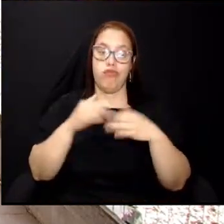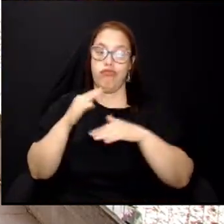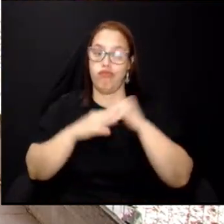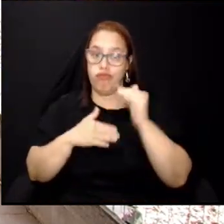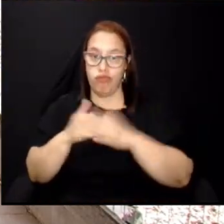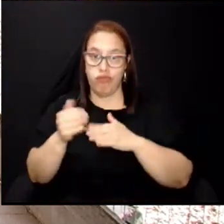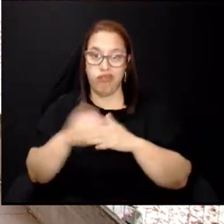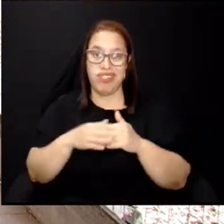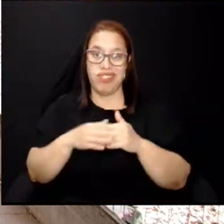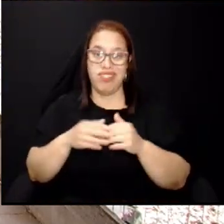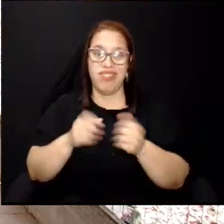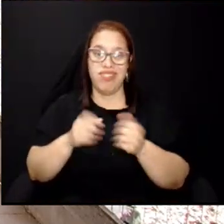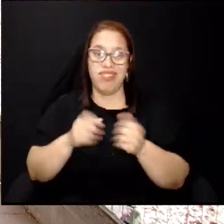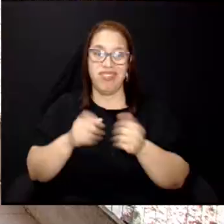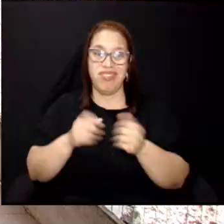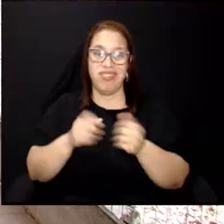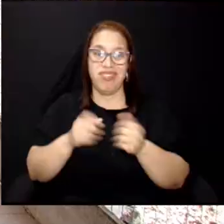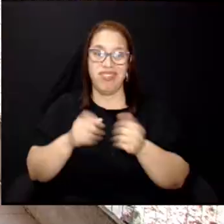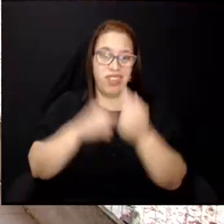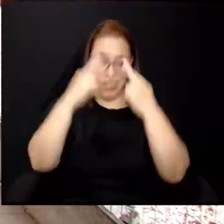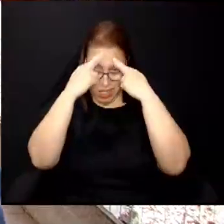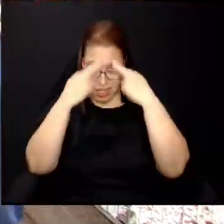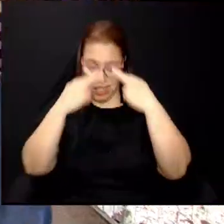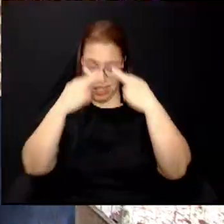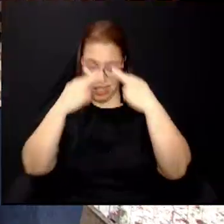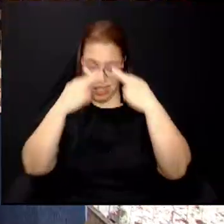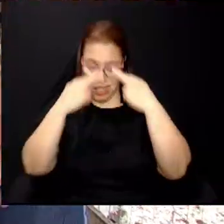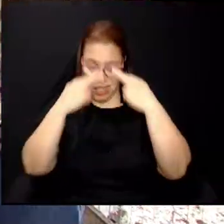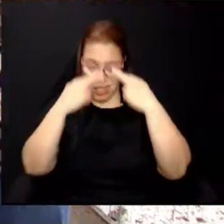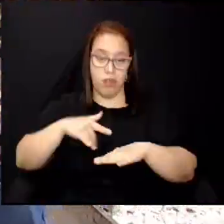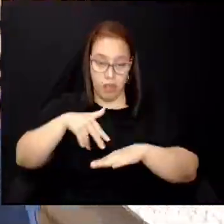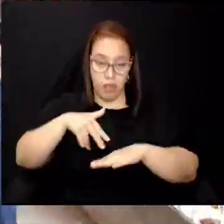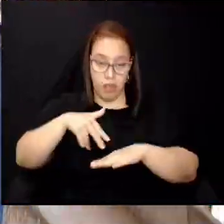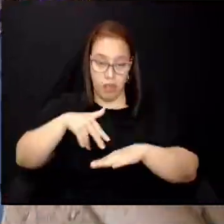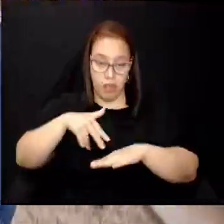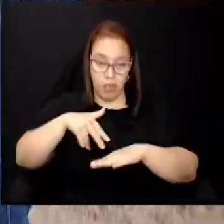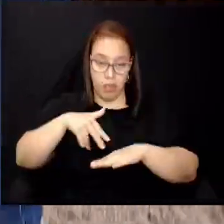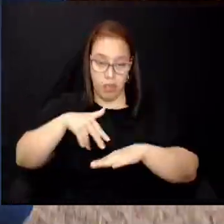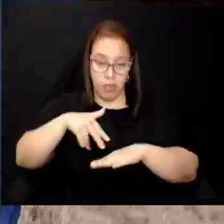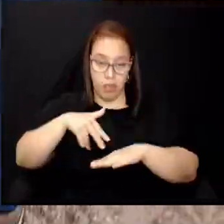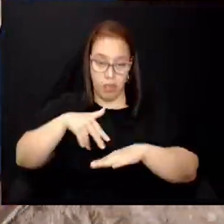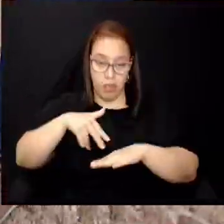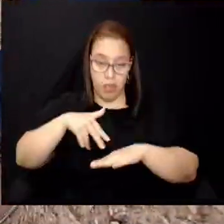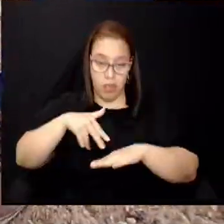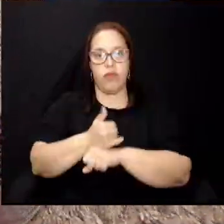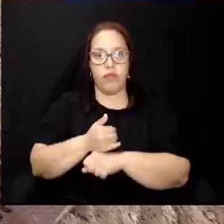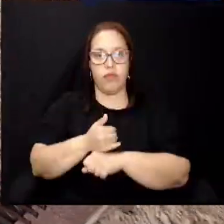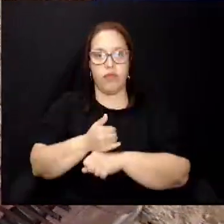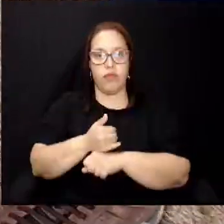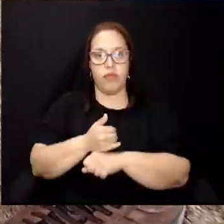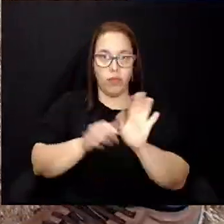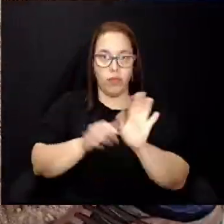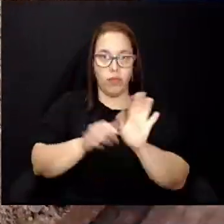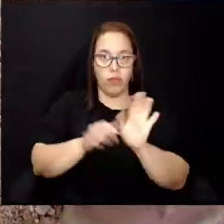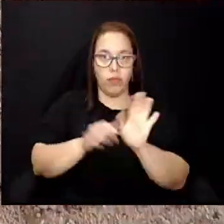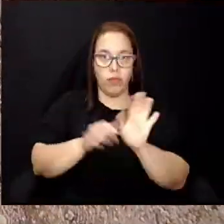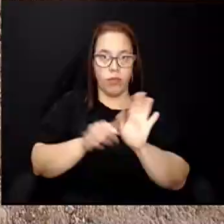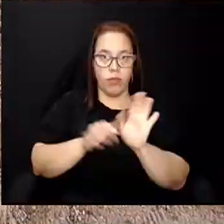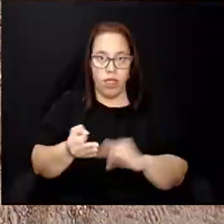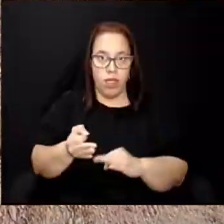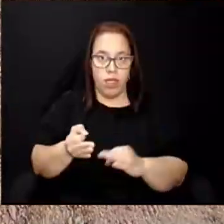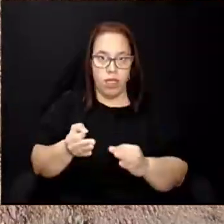serviço que não respeita a ergonomia. Então tudo isso tem que ser planejado. Até isso aqui, esse simples movimento, ó, que eu estou fazendo aqui da